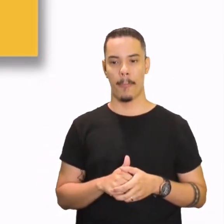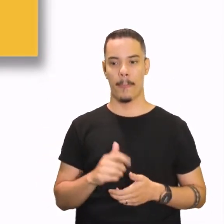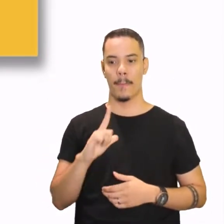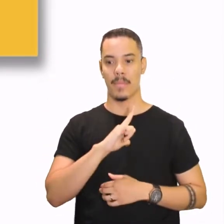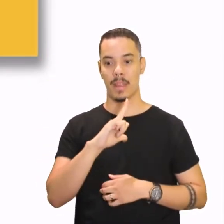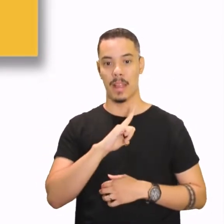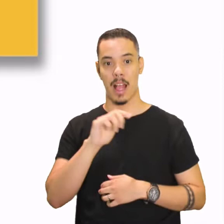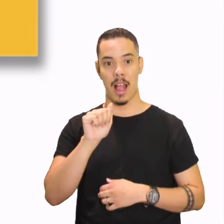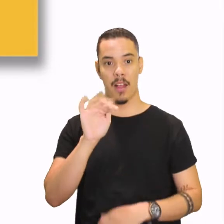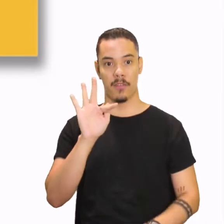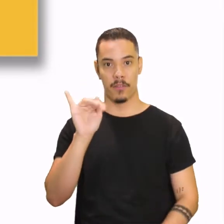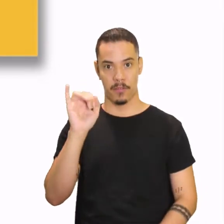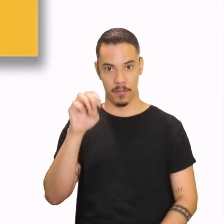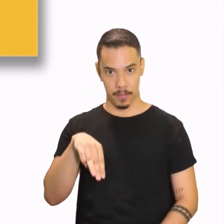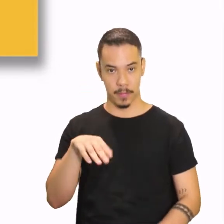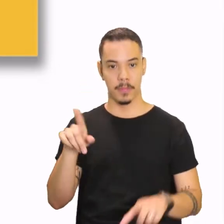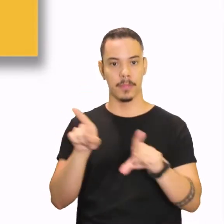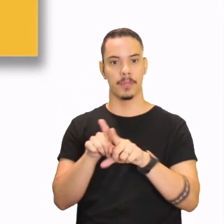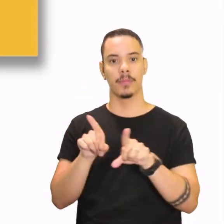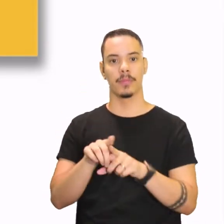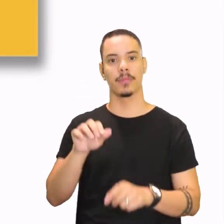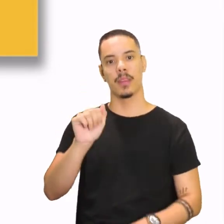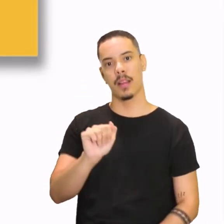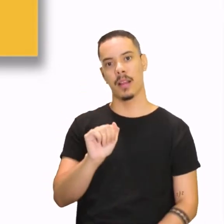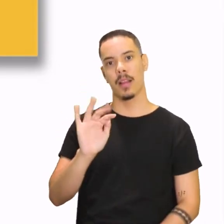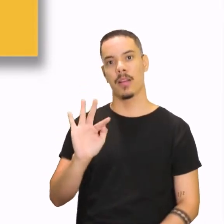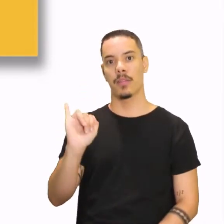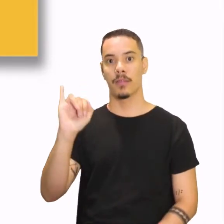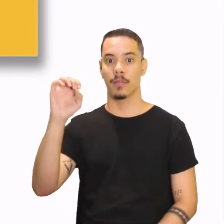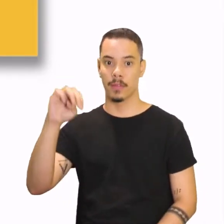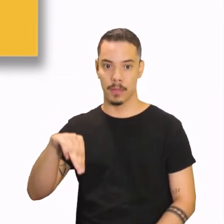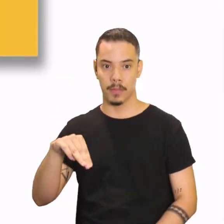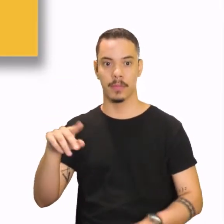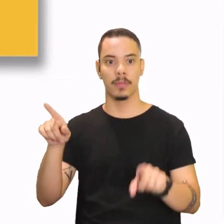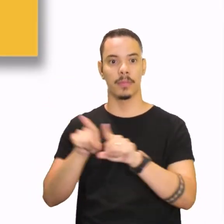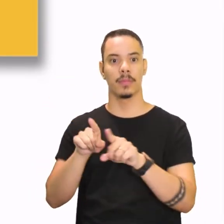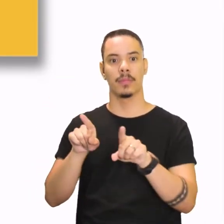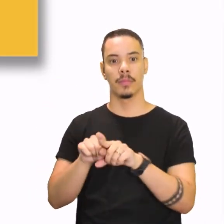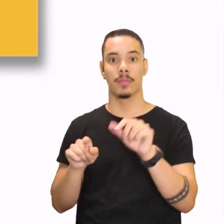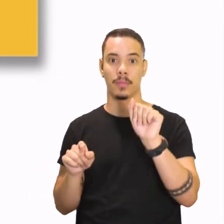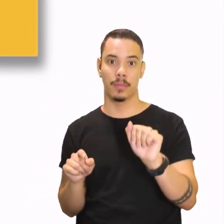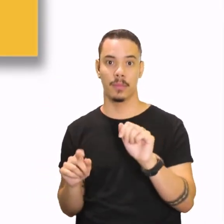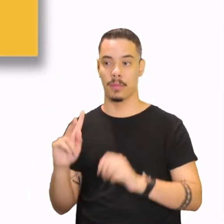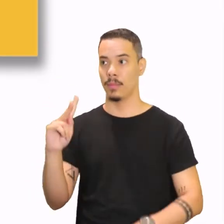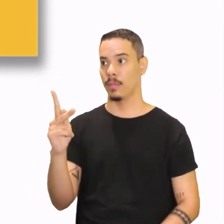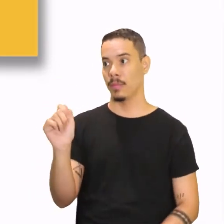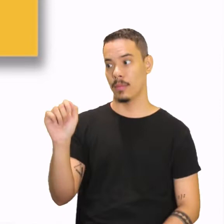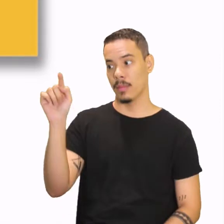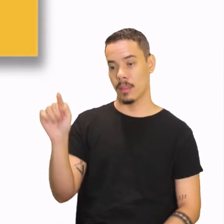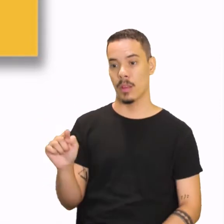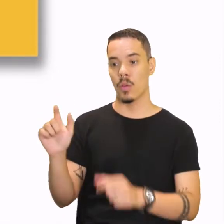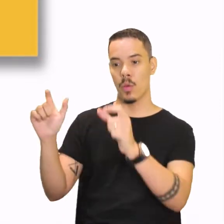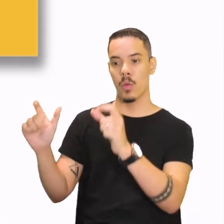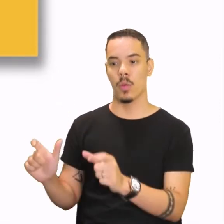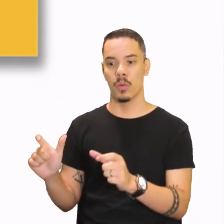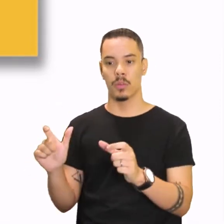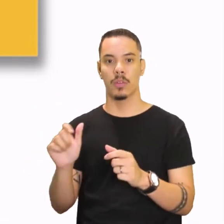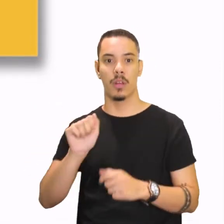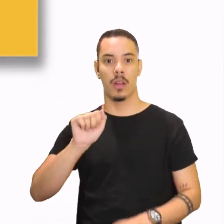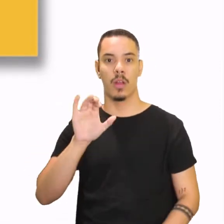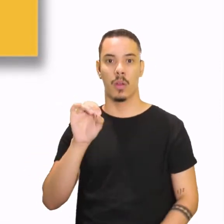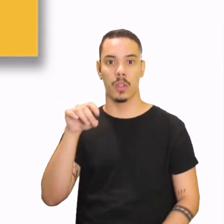fim de e a fim. A e A com H do verbo haver. Onde e aonde. Então,